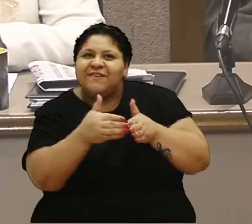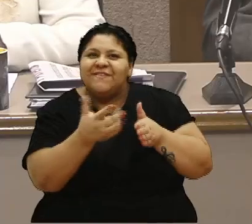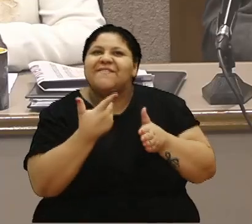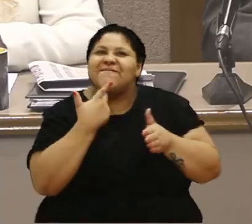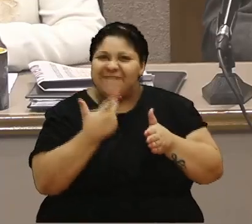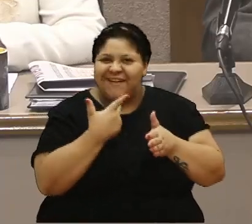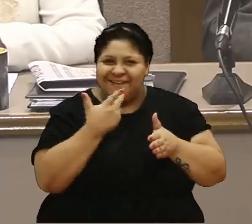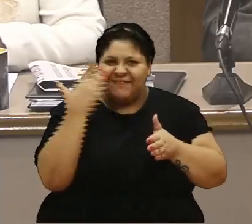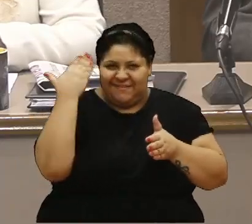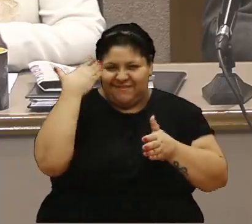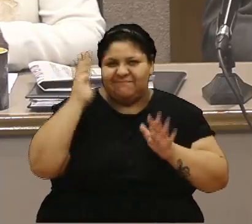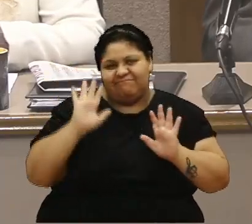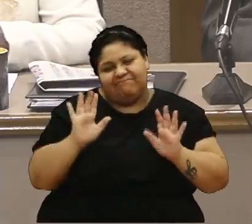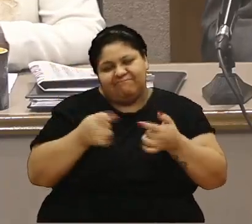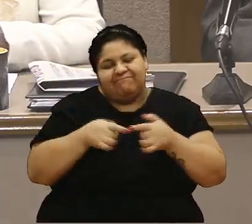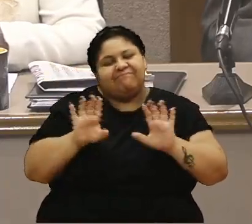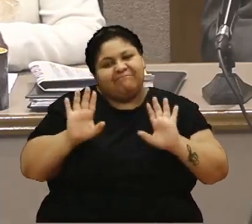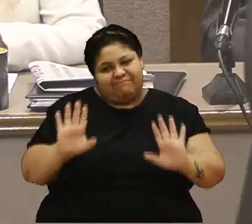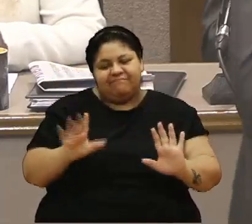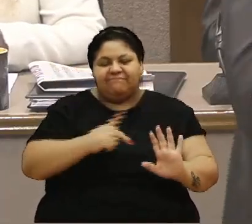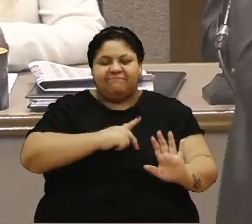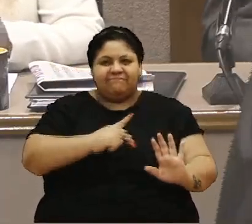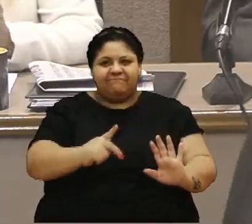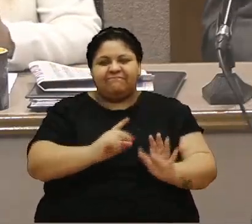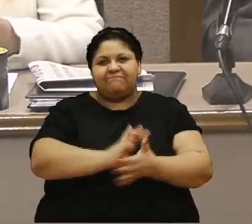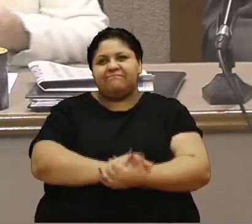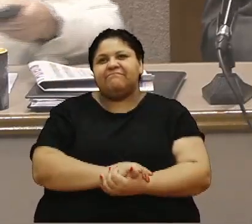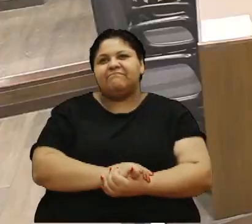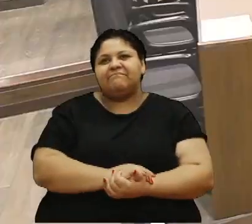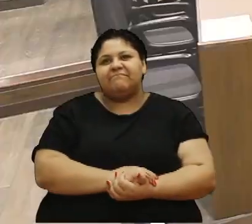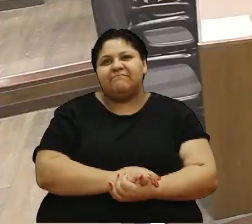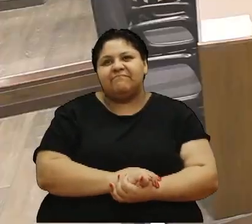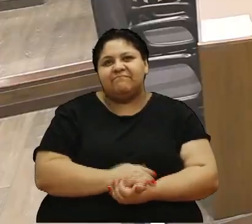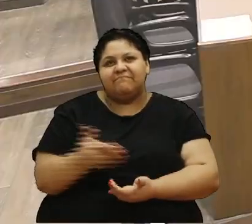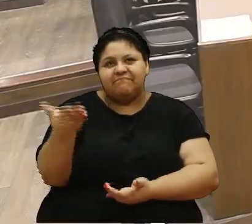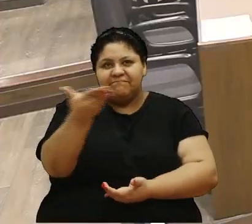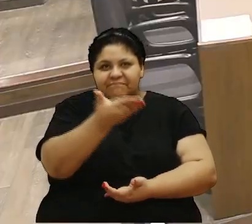Exatamente. Mas então era isso, senhor presidente e nobres colegas. Obrigado.